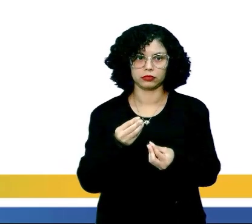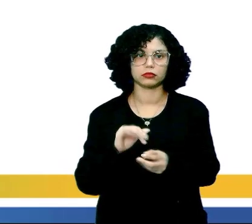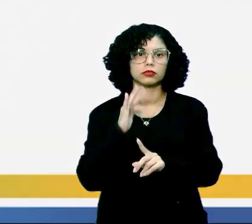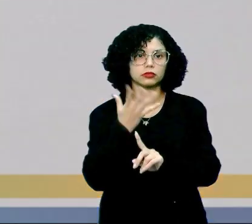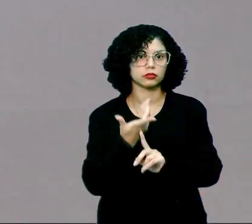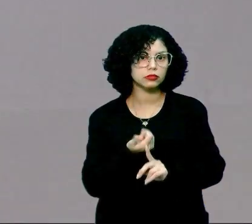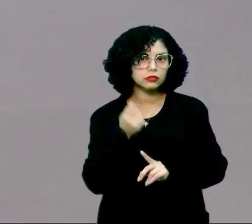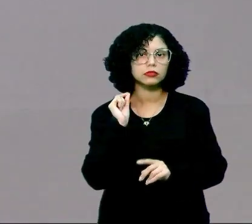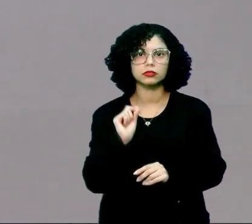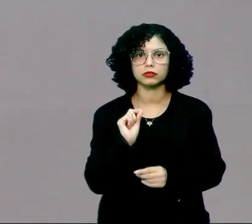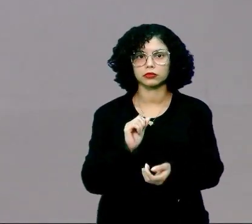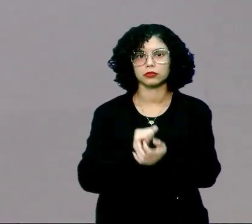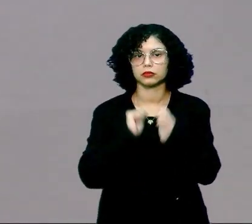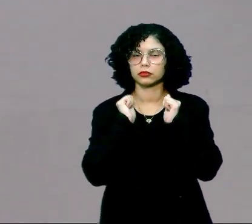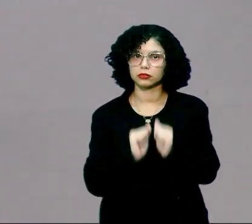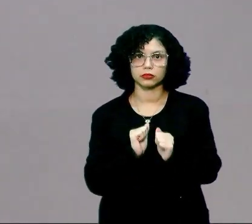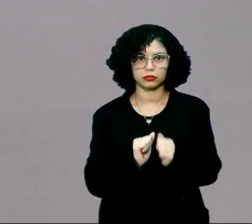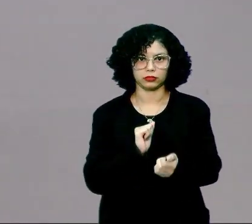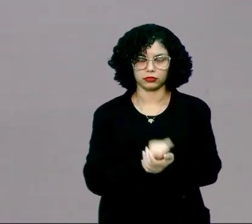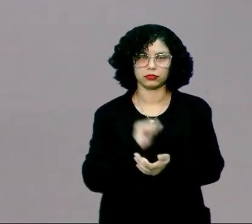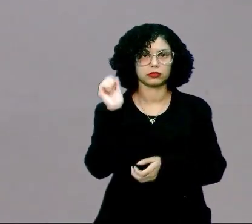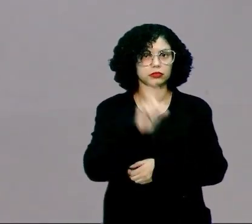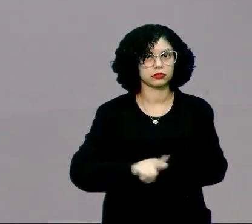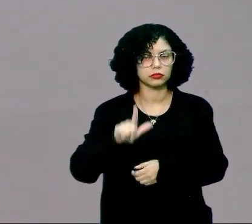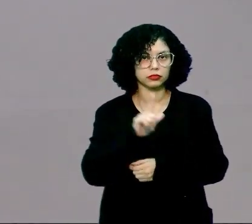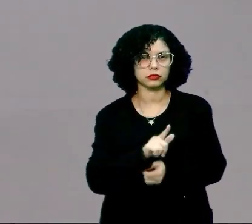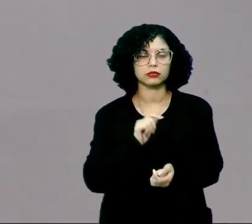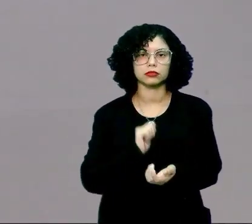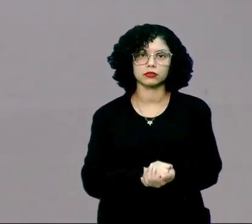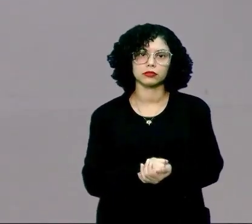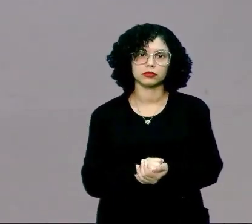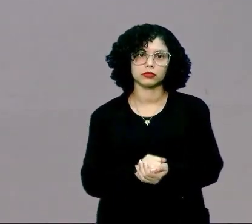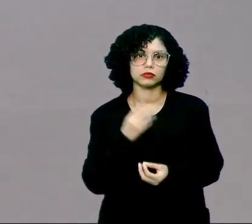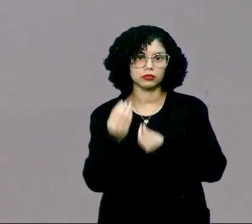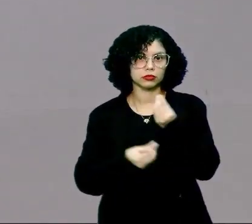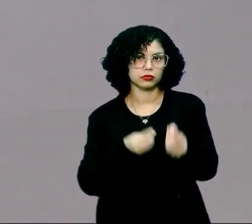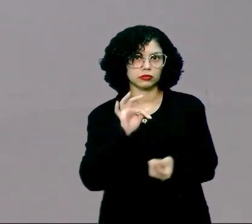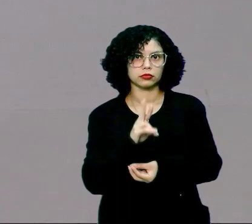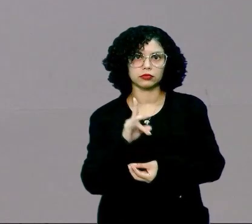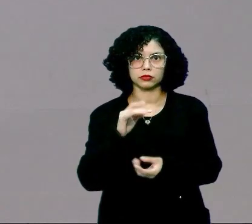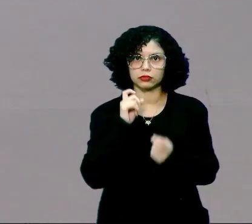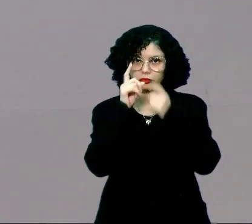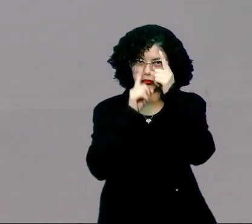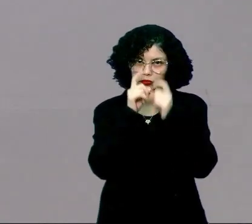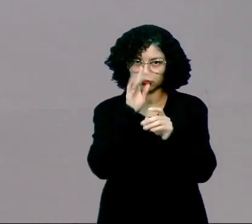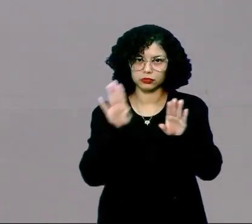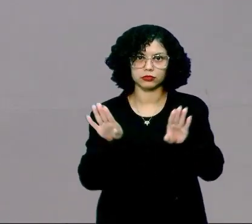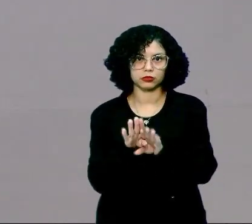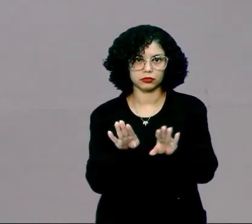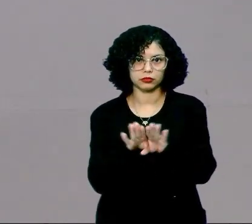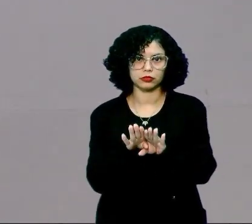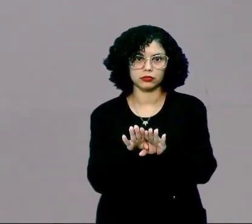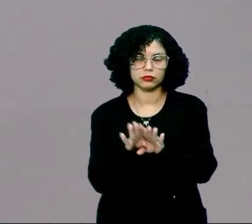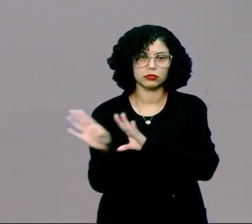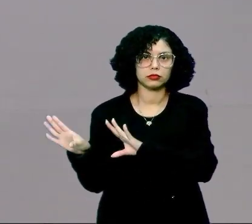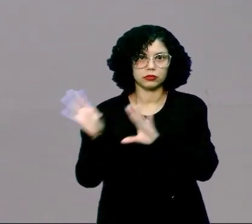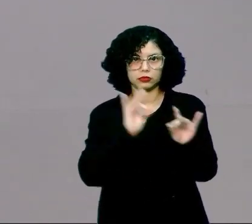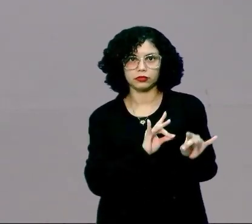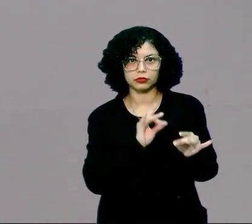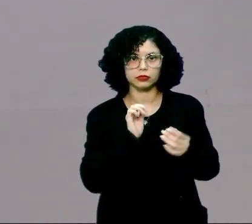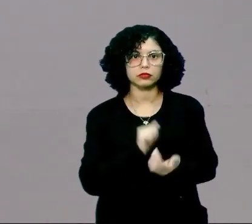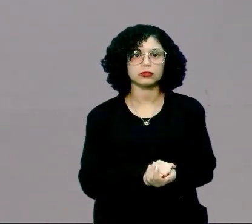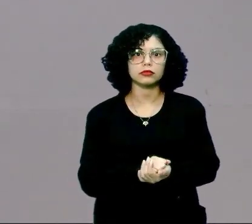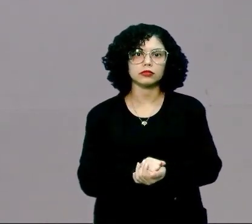arte, tá? Então a gente pode falar, a literatura é uma forma de expressão, uma forma de trazer ali